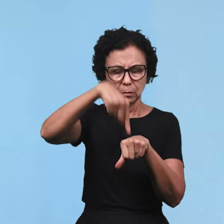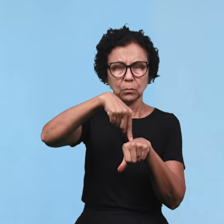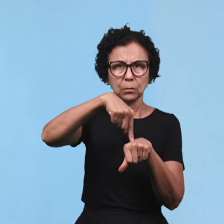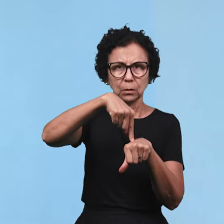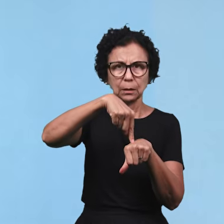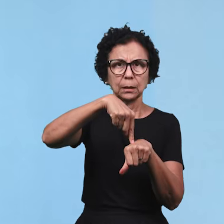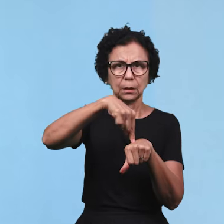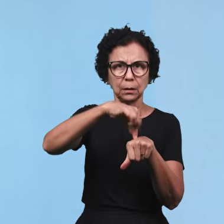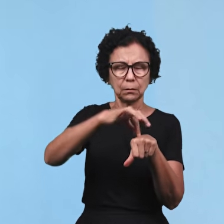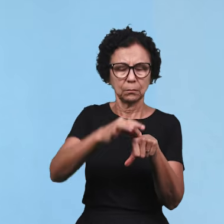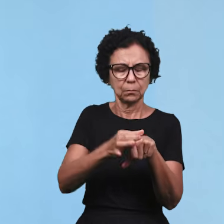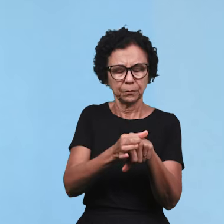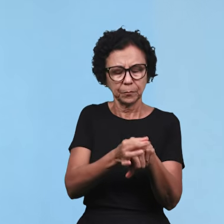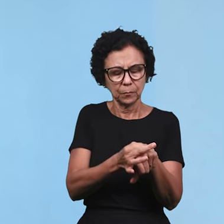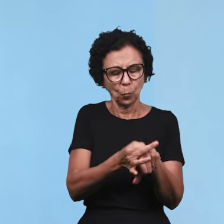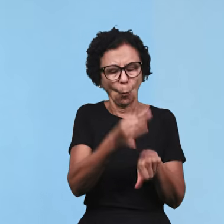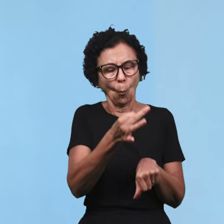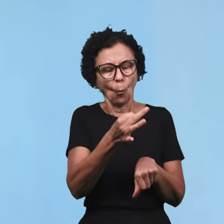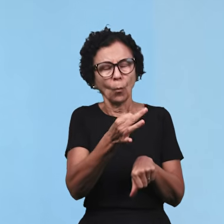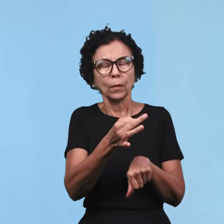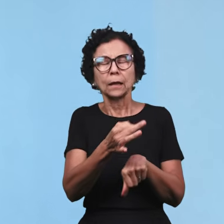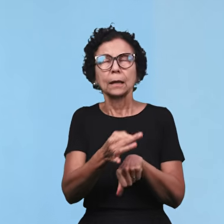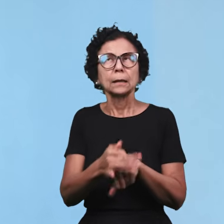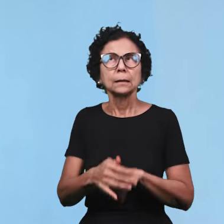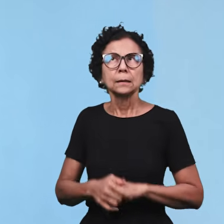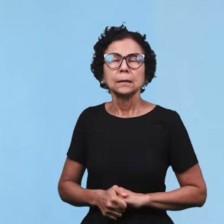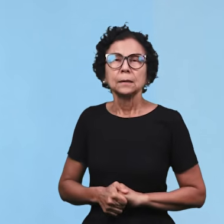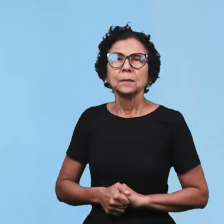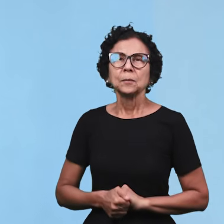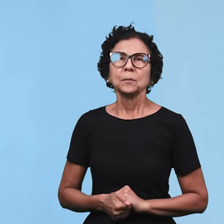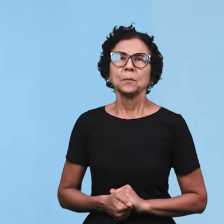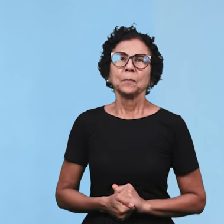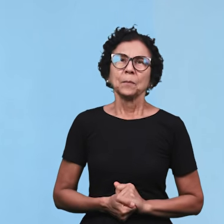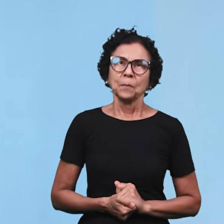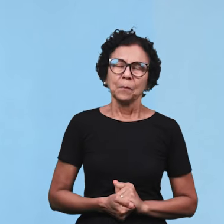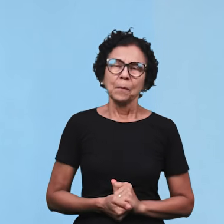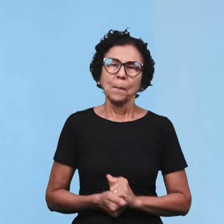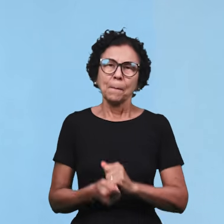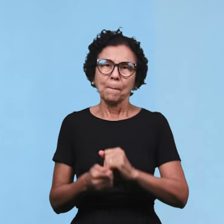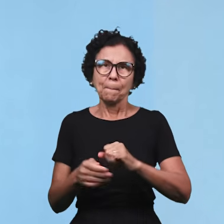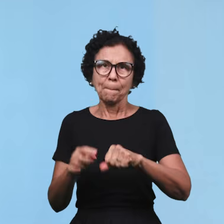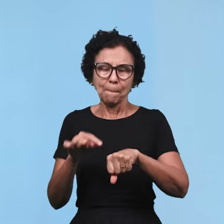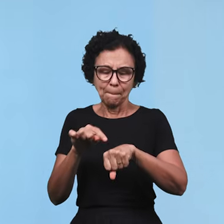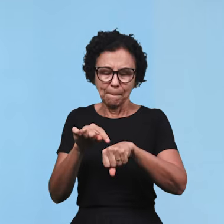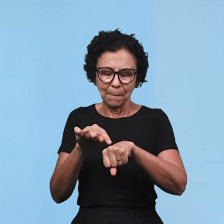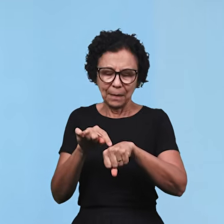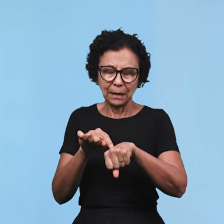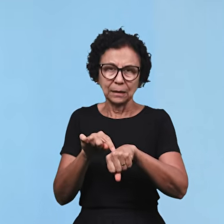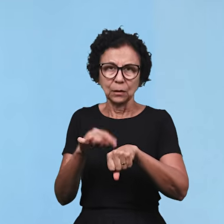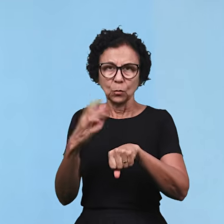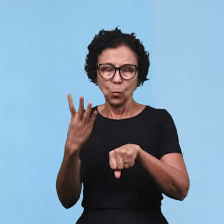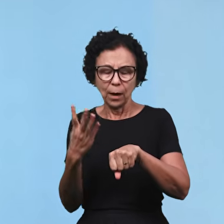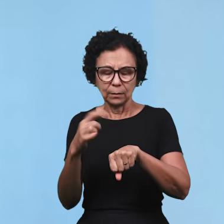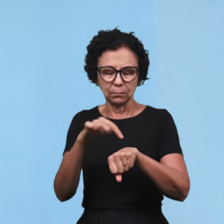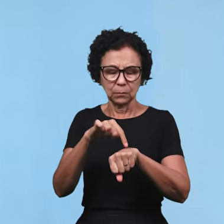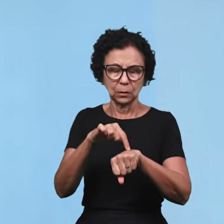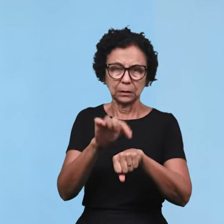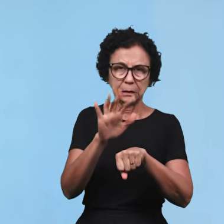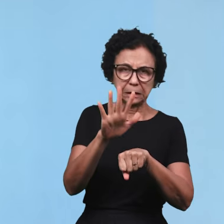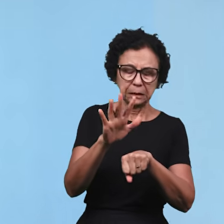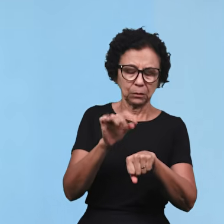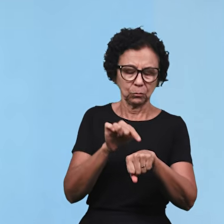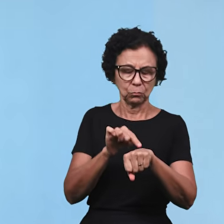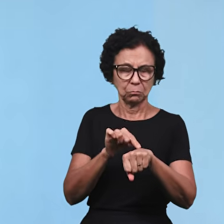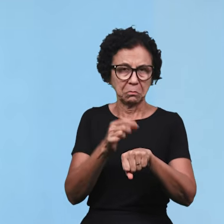unidade folicular. Quanto mais fios por unidade folicular, tratando-se de transplante, melhor.